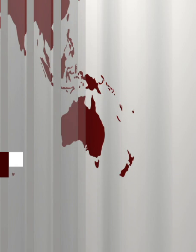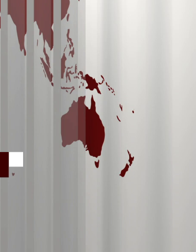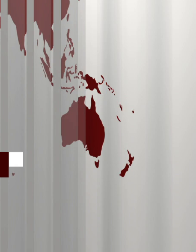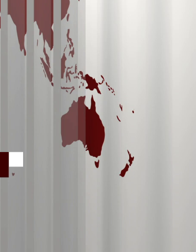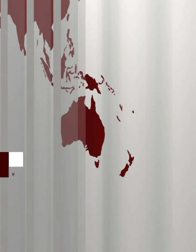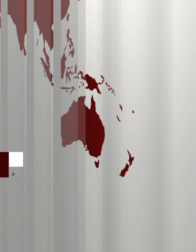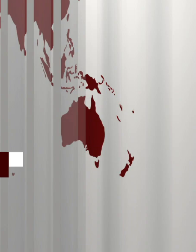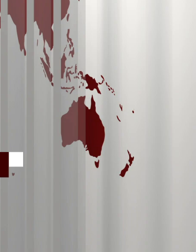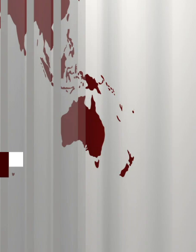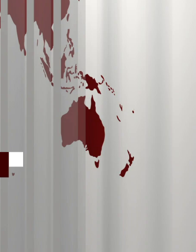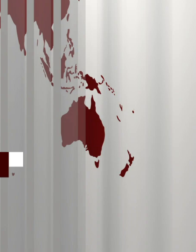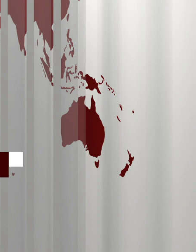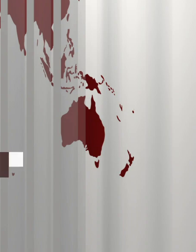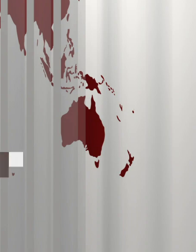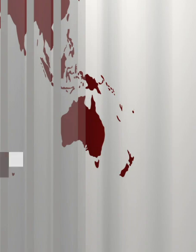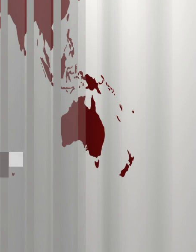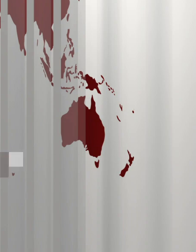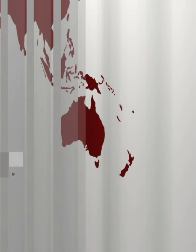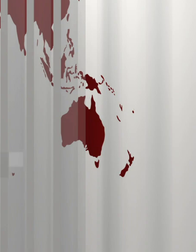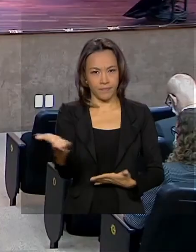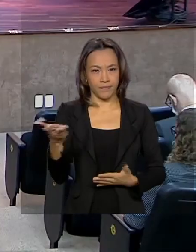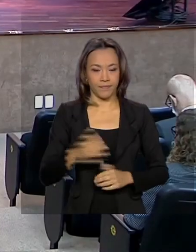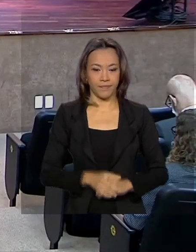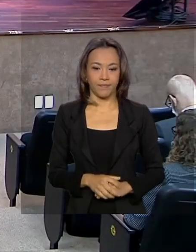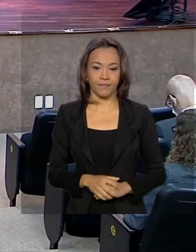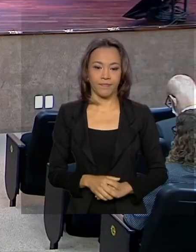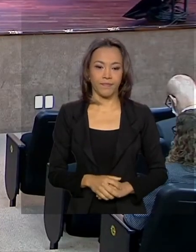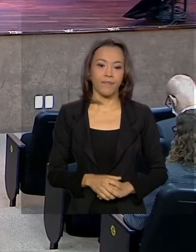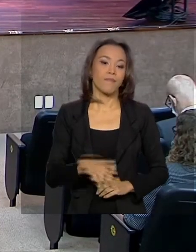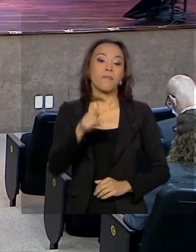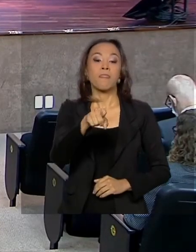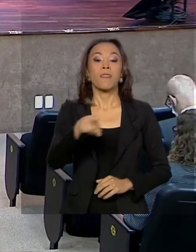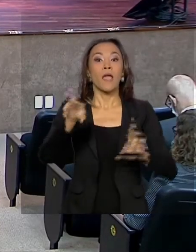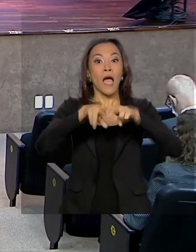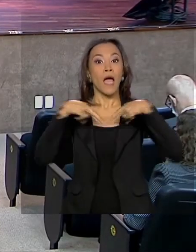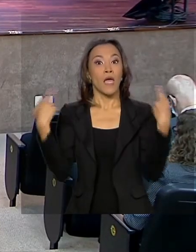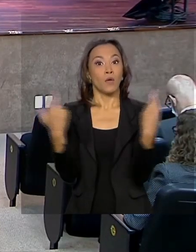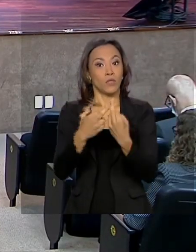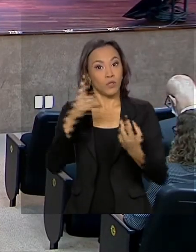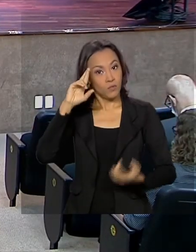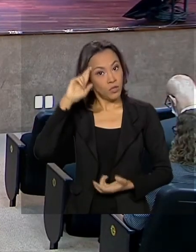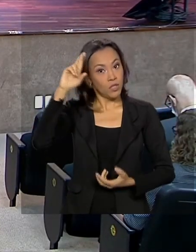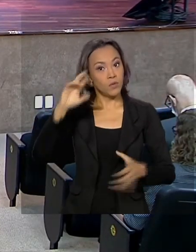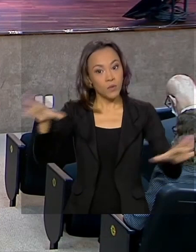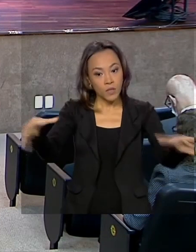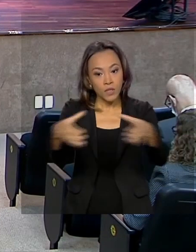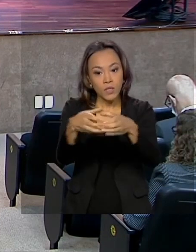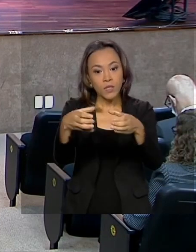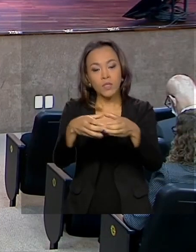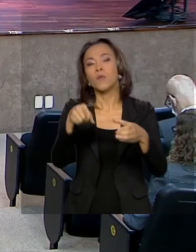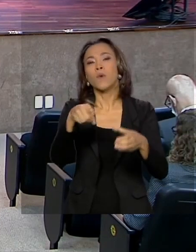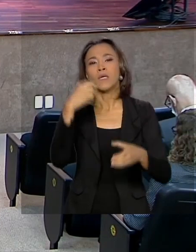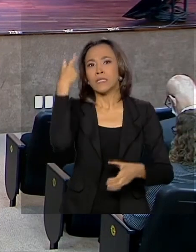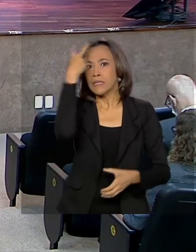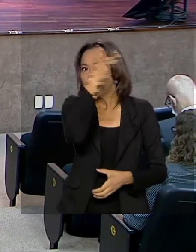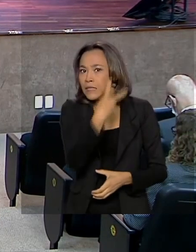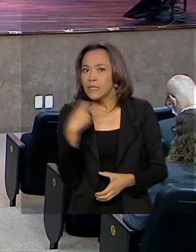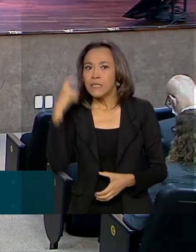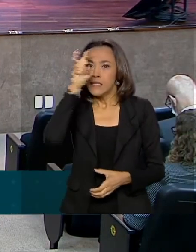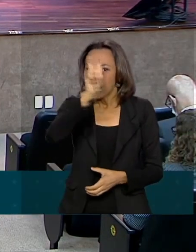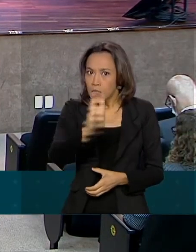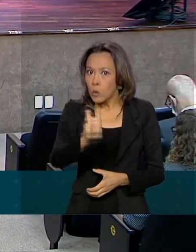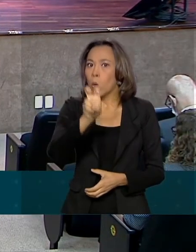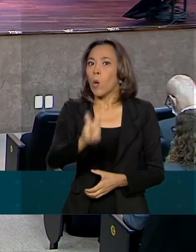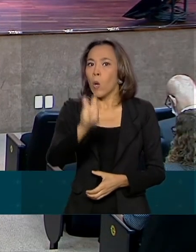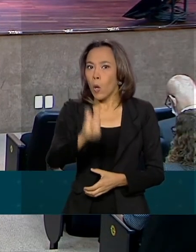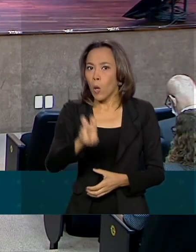autorizados no Brasil. Veja na reportagem. A reunião da diretoria da Anvisa durou pouco mais de cinco horas.